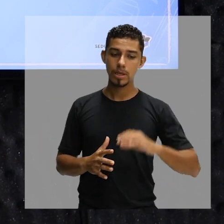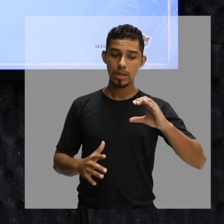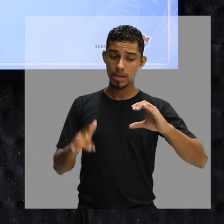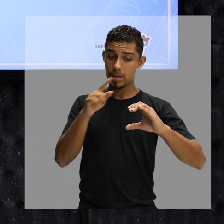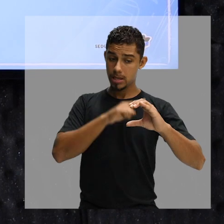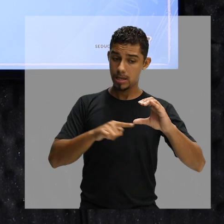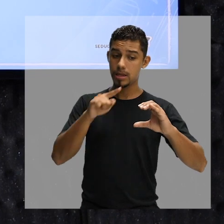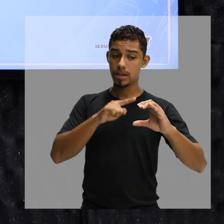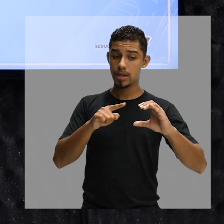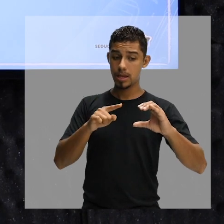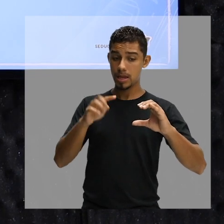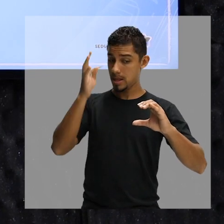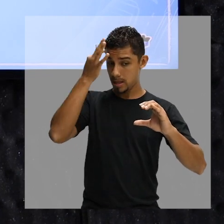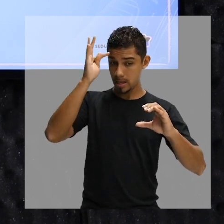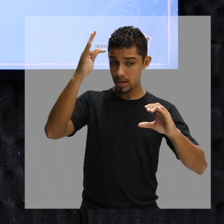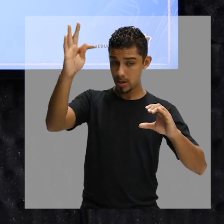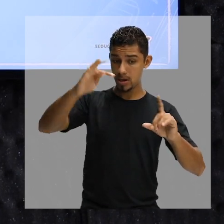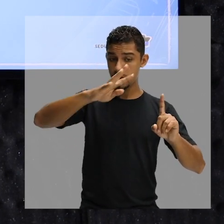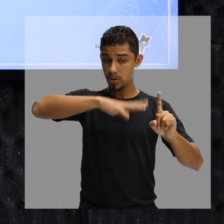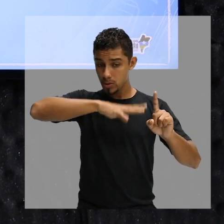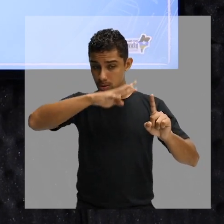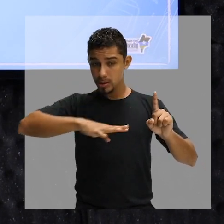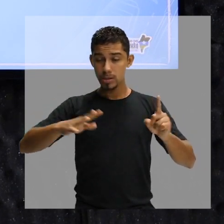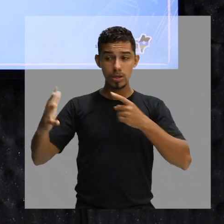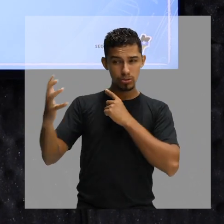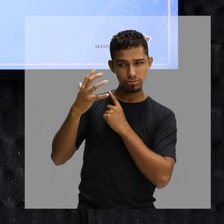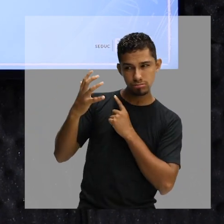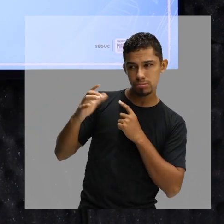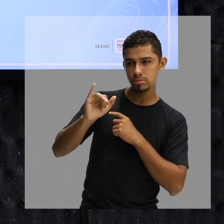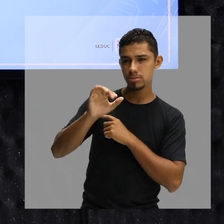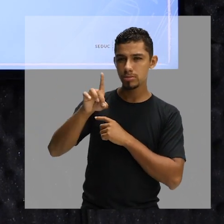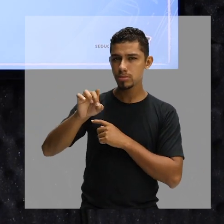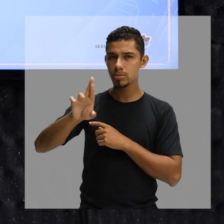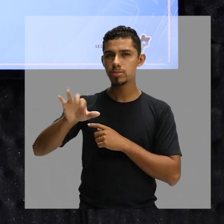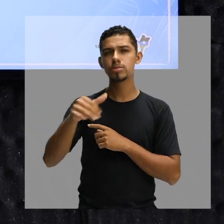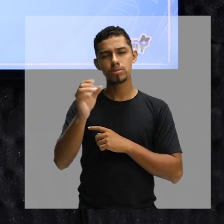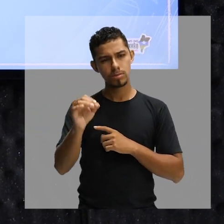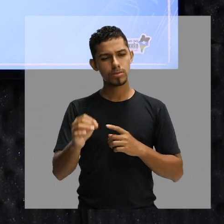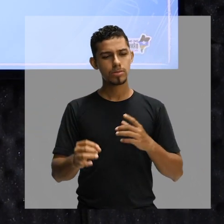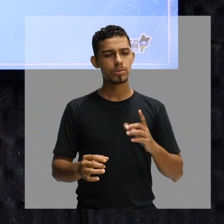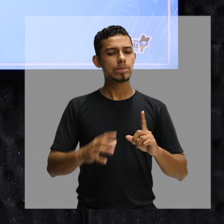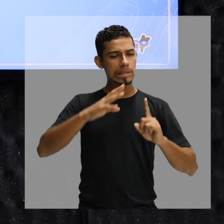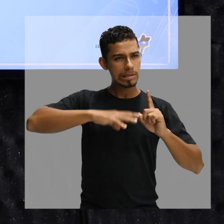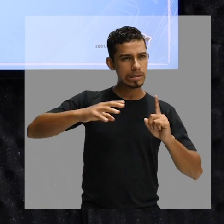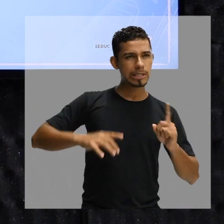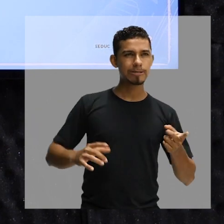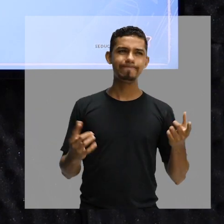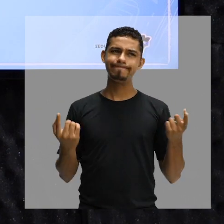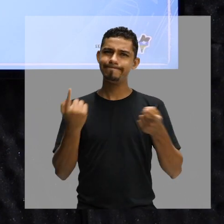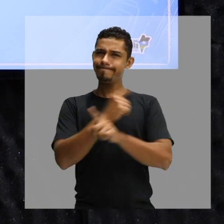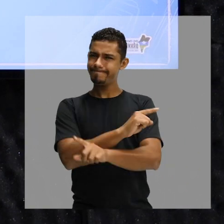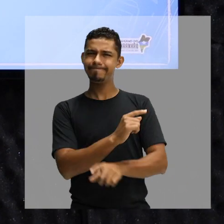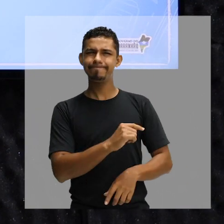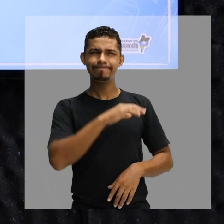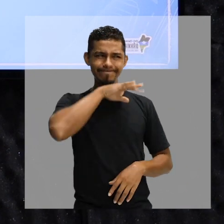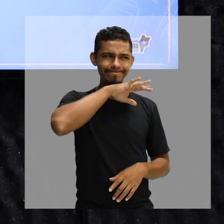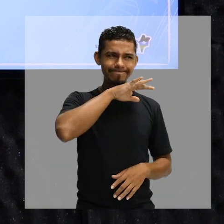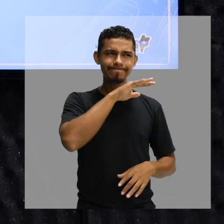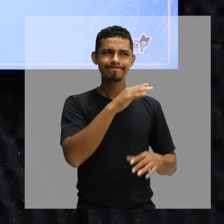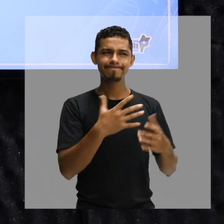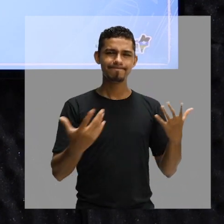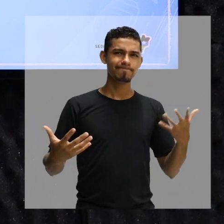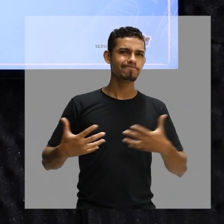C. Teoria dos ídolos e indução, Francis Bacon. Os ídolos nos atrapalham e, através da indução, o método